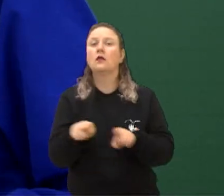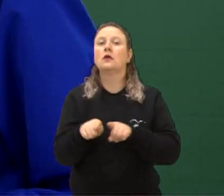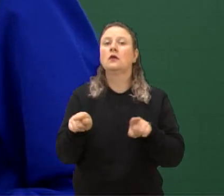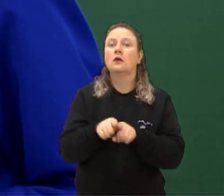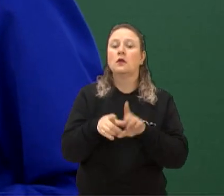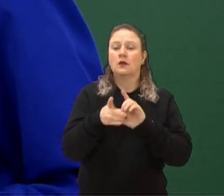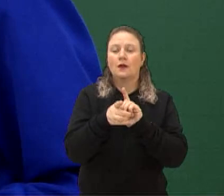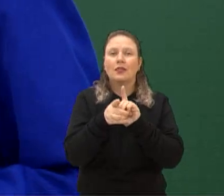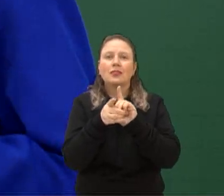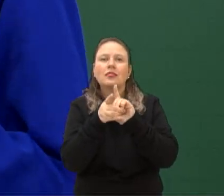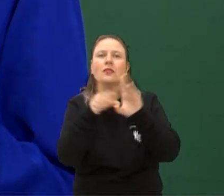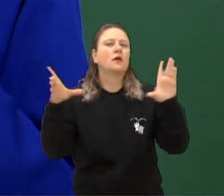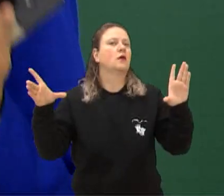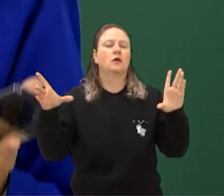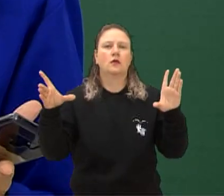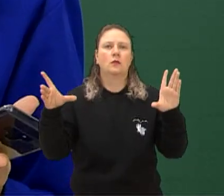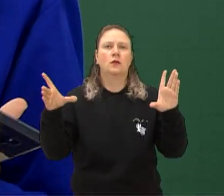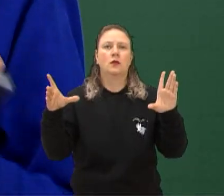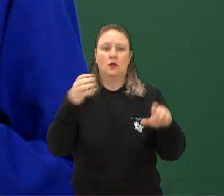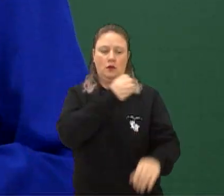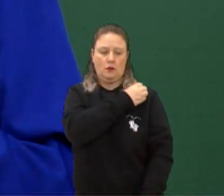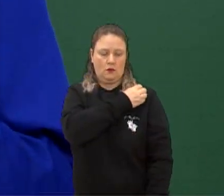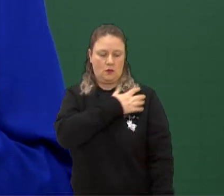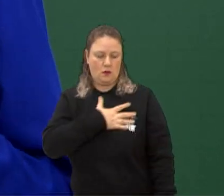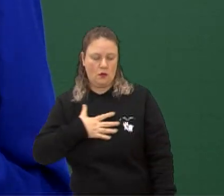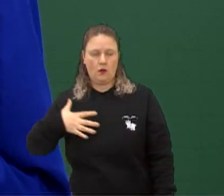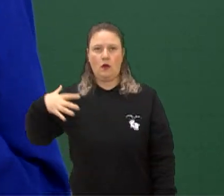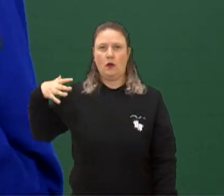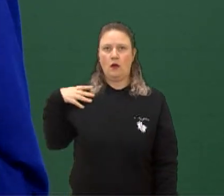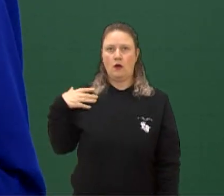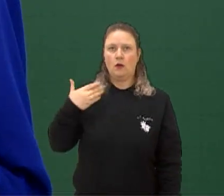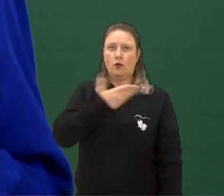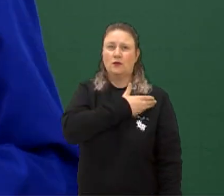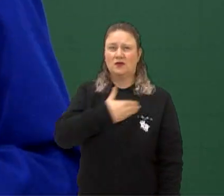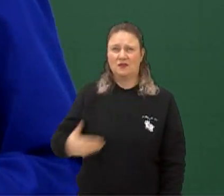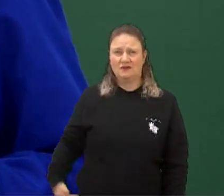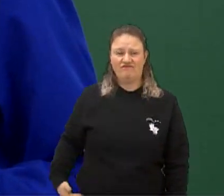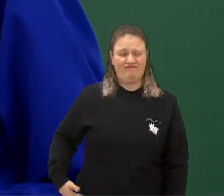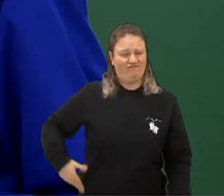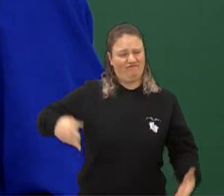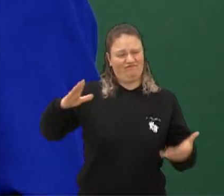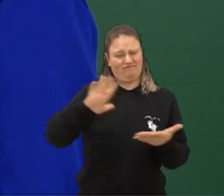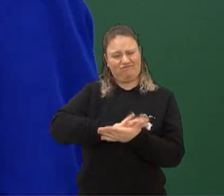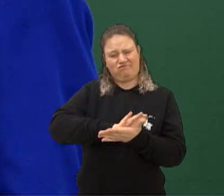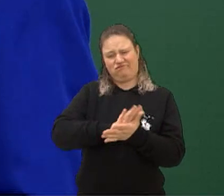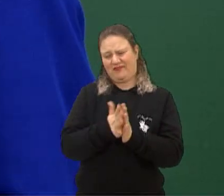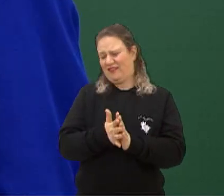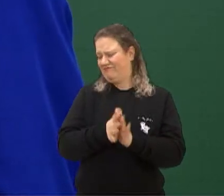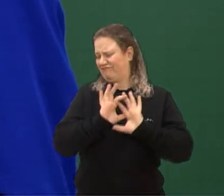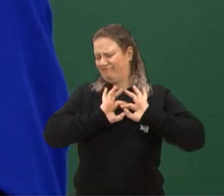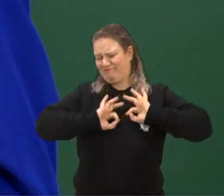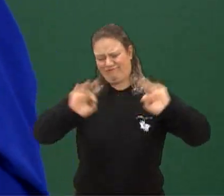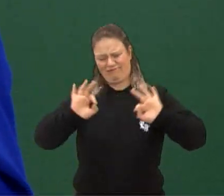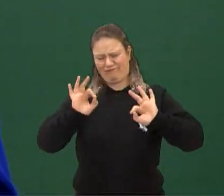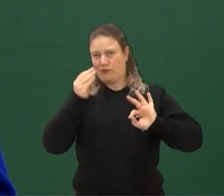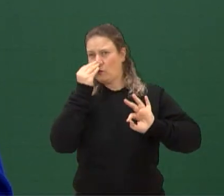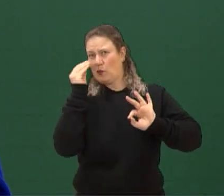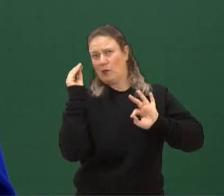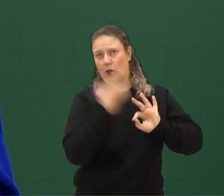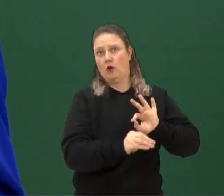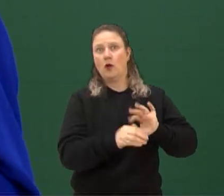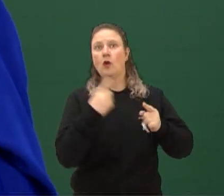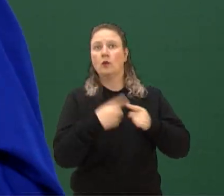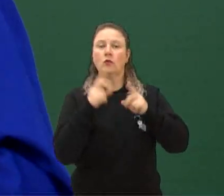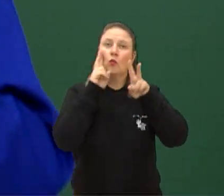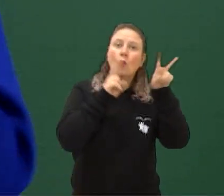a democracia, para Aristóteles, era uma forma de governo degenerada. Por quê? Porque na visão desse filósofo, muitas